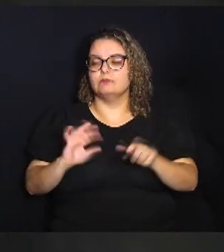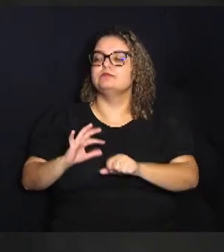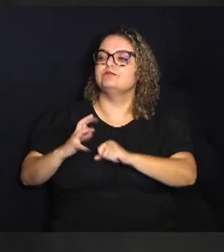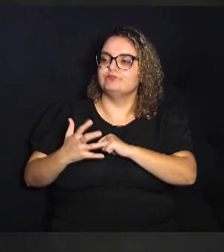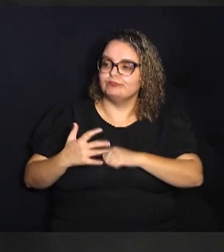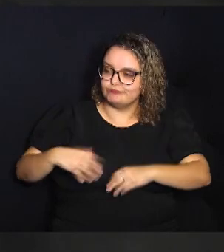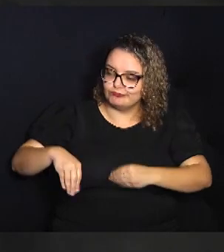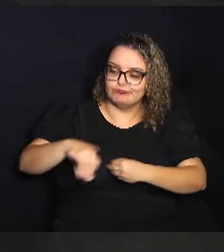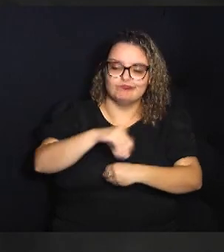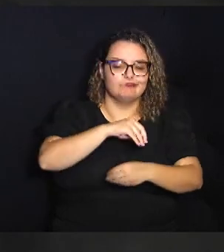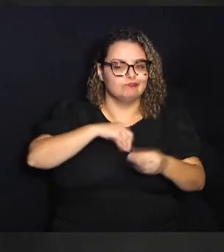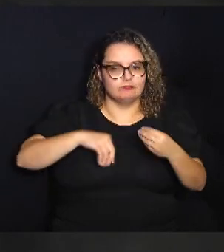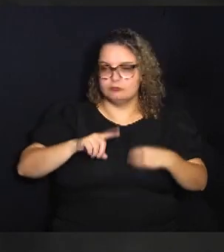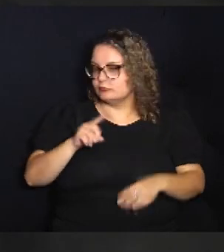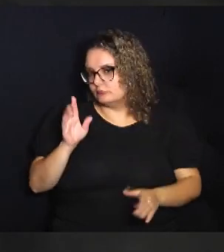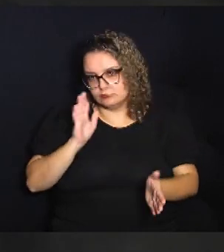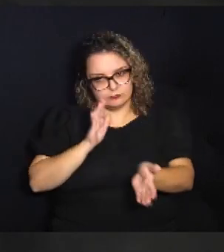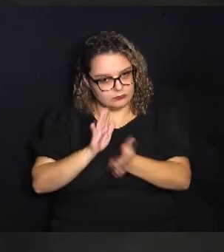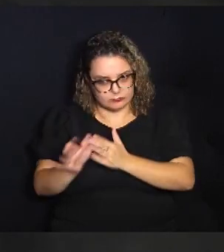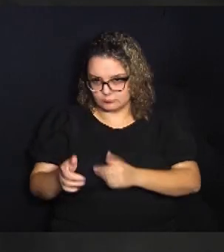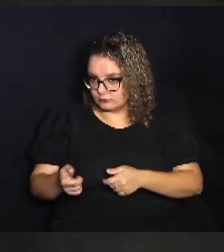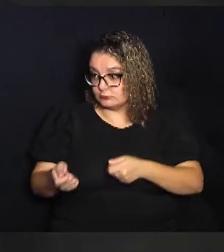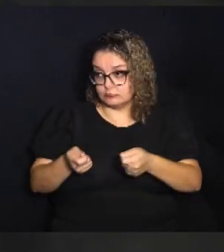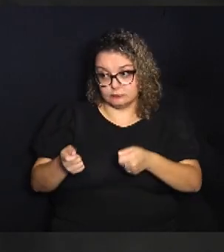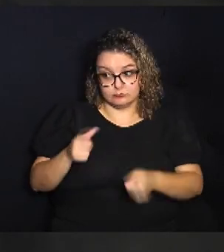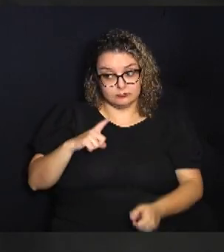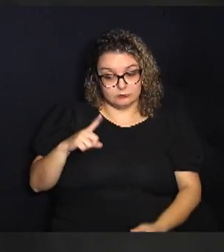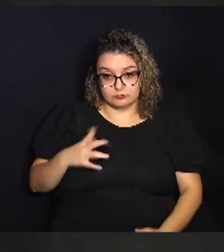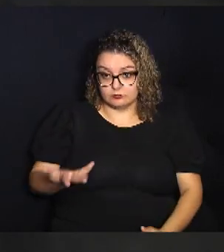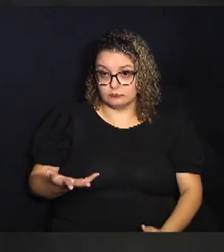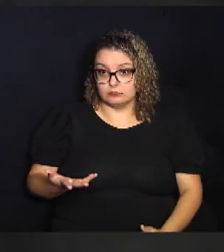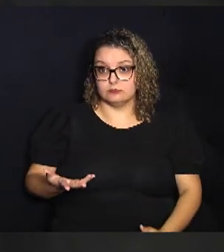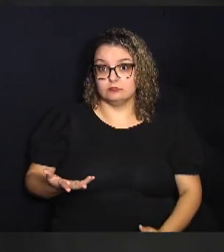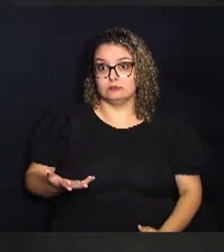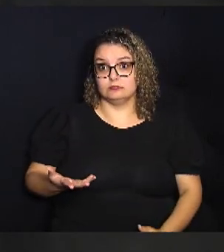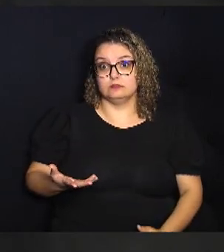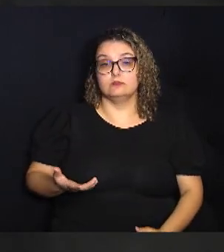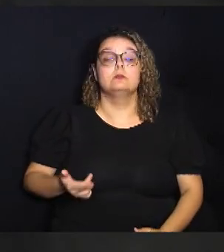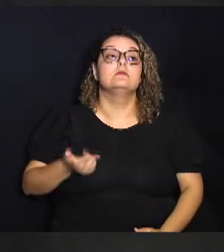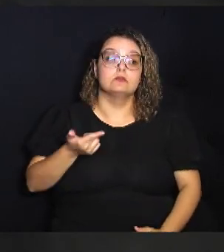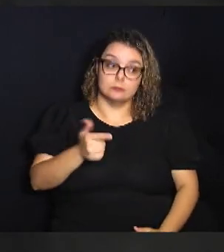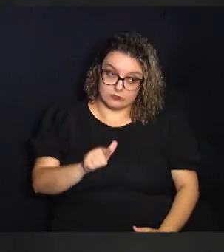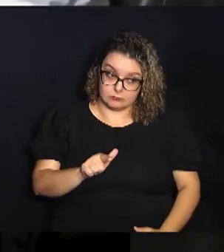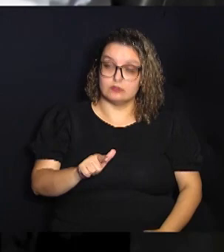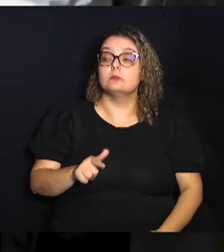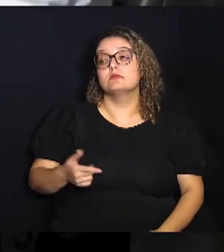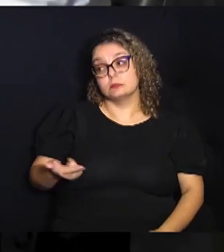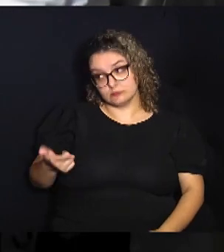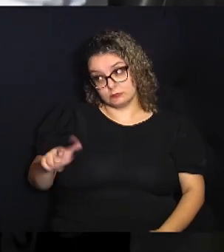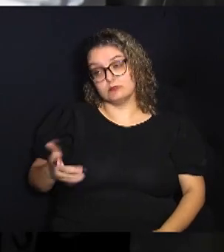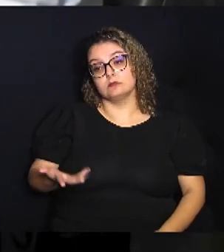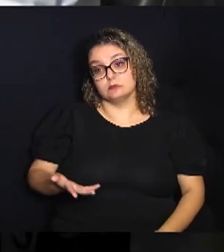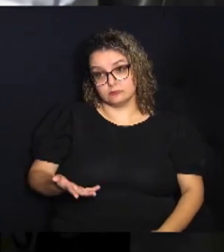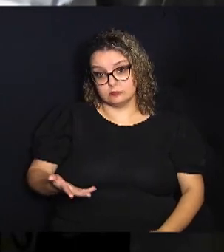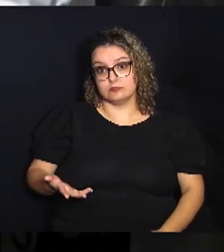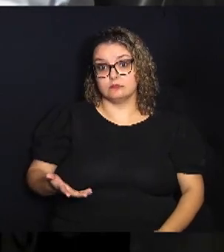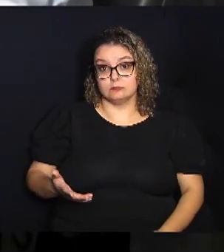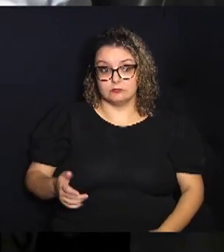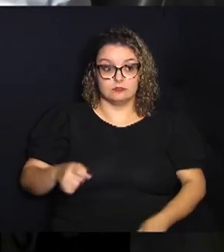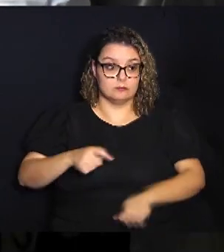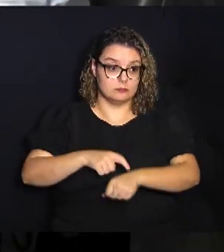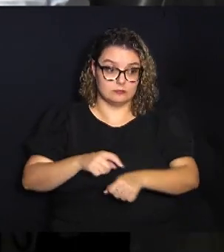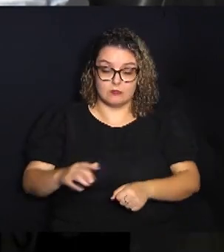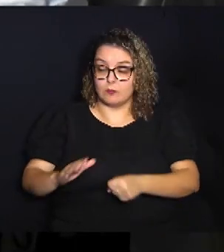que o Covid não foi embora, ele está controlado. Dá uma superlotação nessa época, mas está aí. Então,